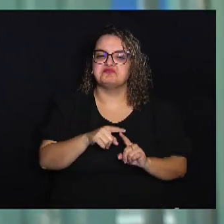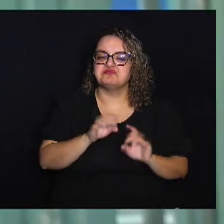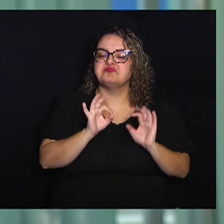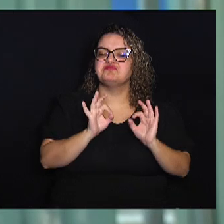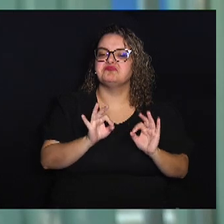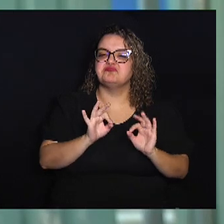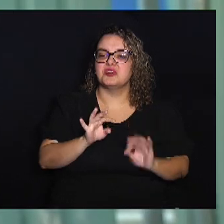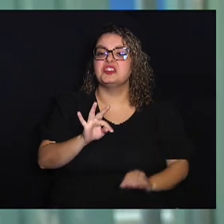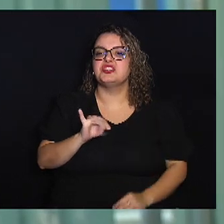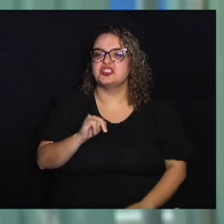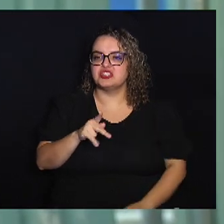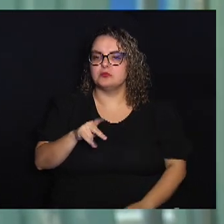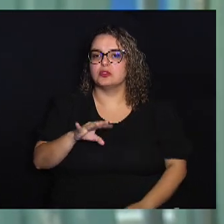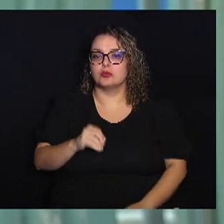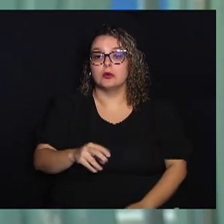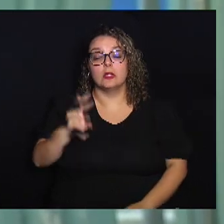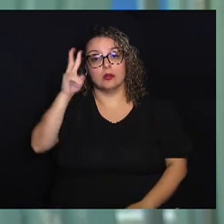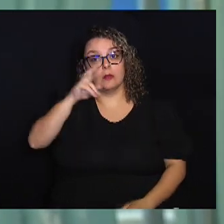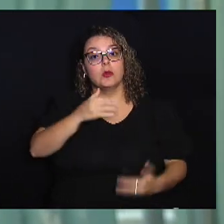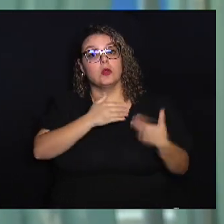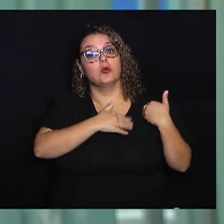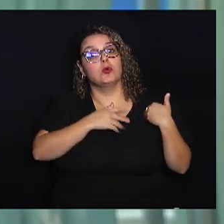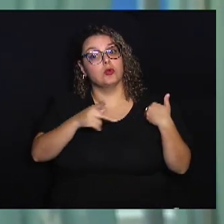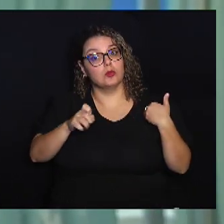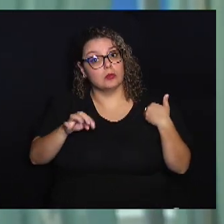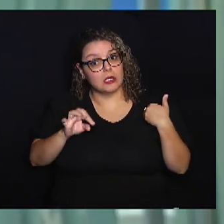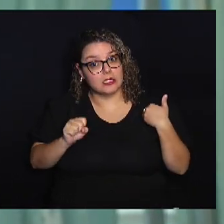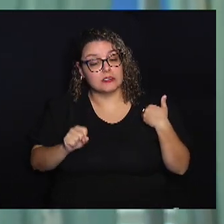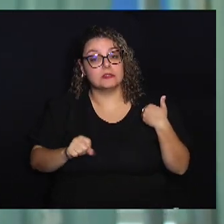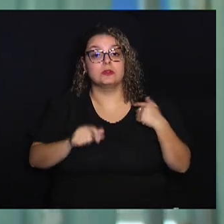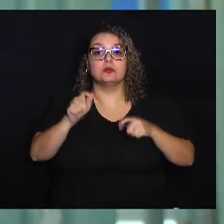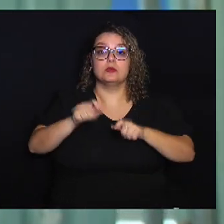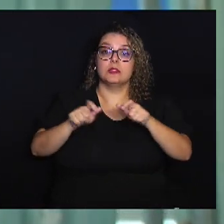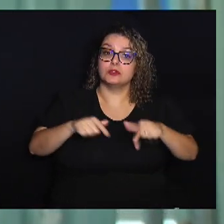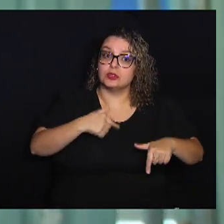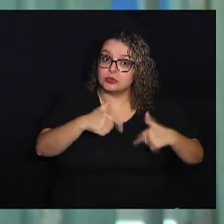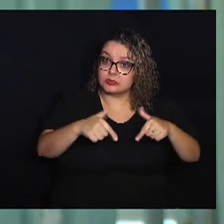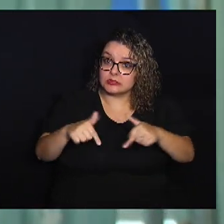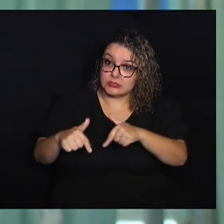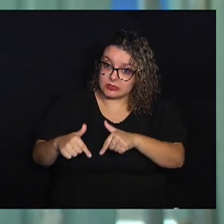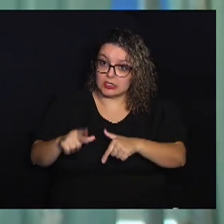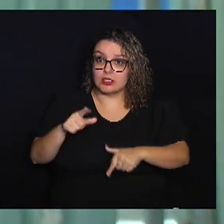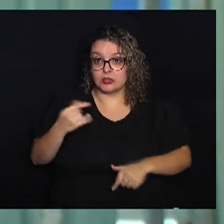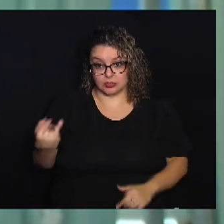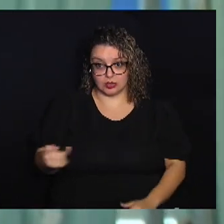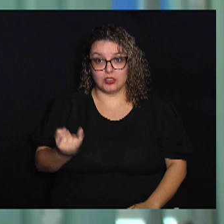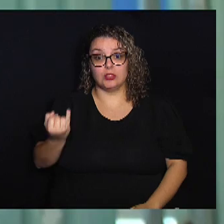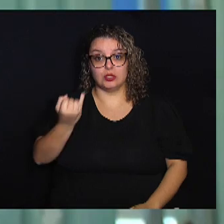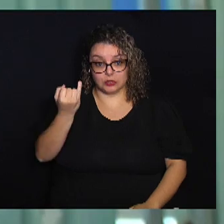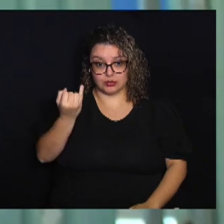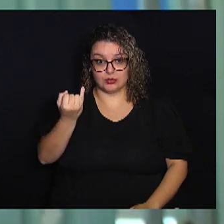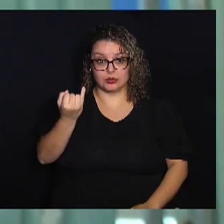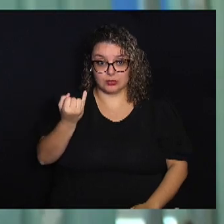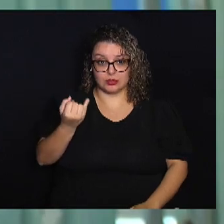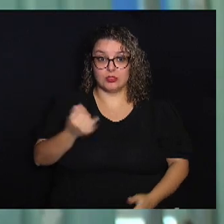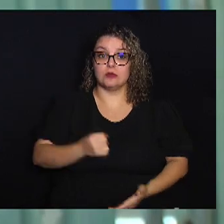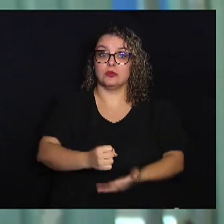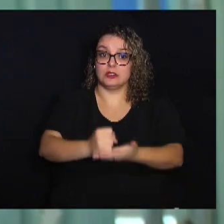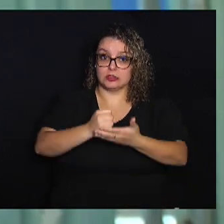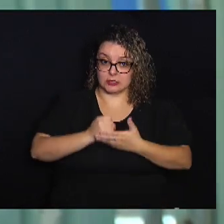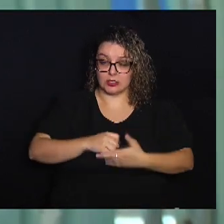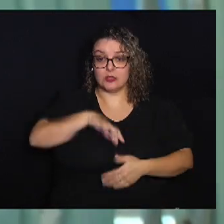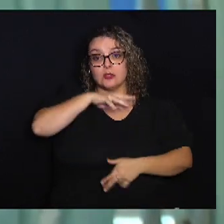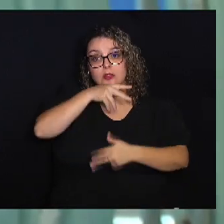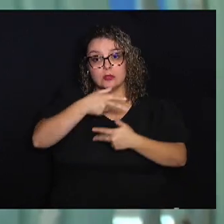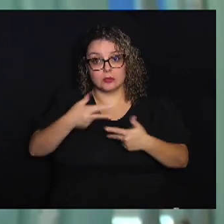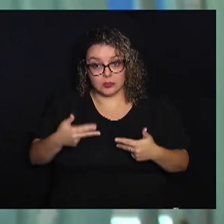precisa lembrar os tutores de pets aí, que o pessoal está trabalhando e é importante que você traga o seu